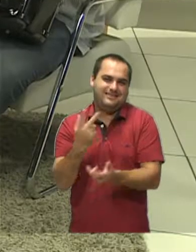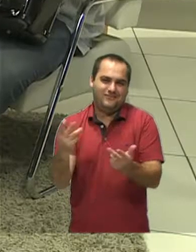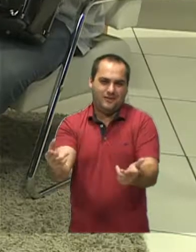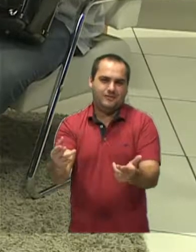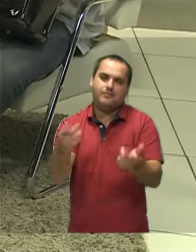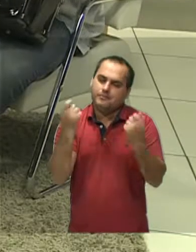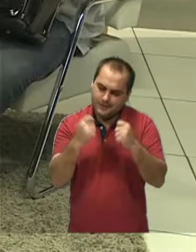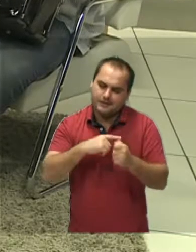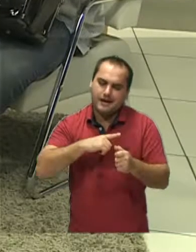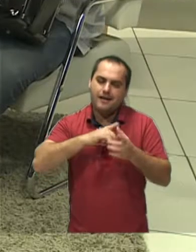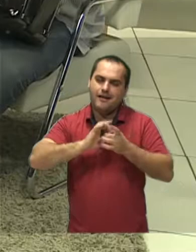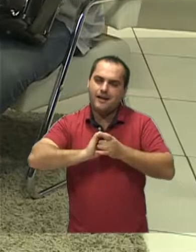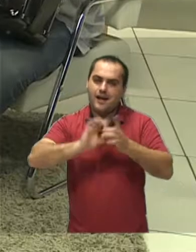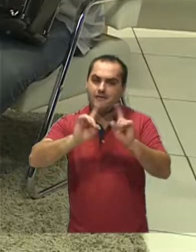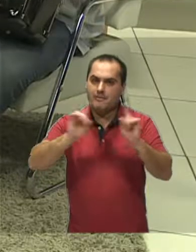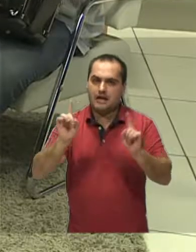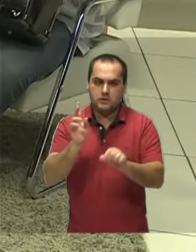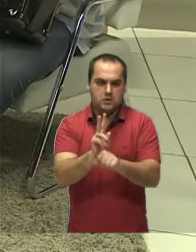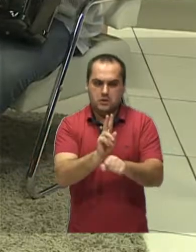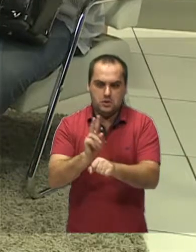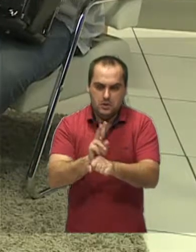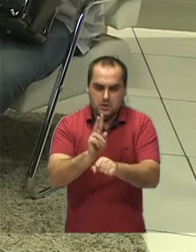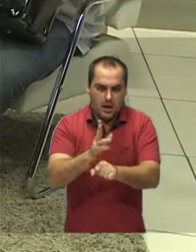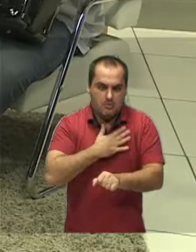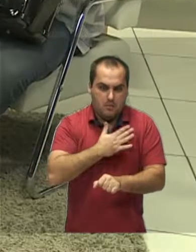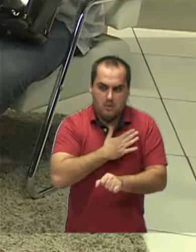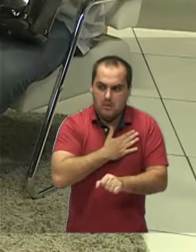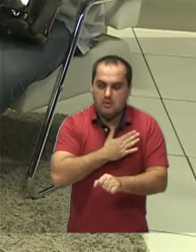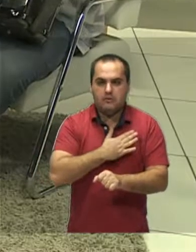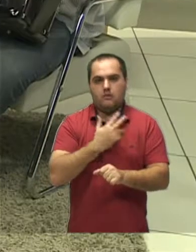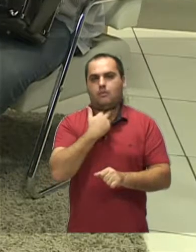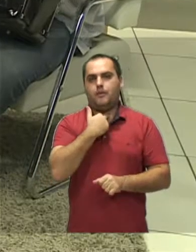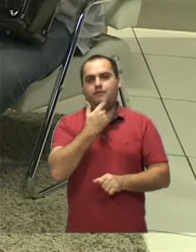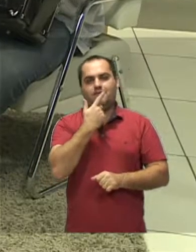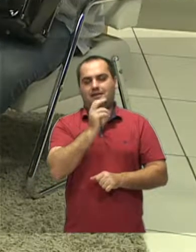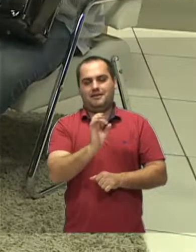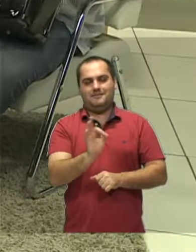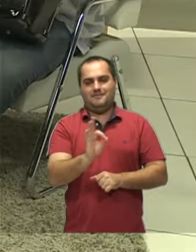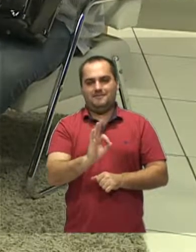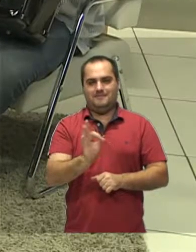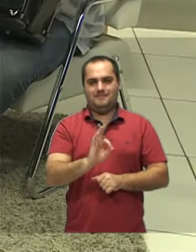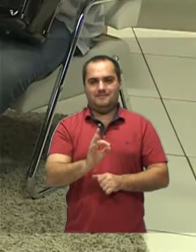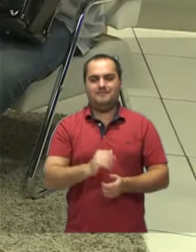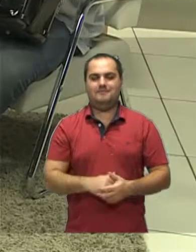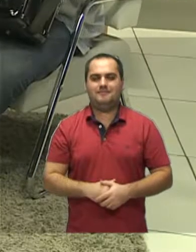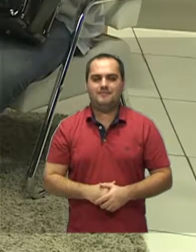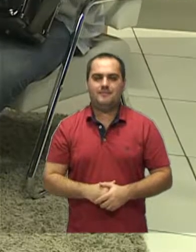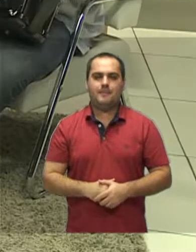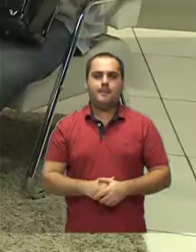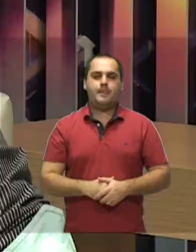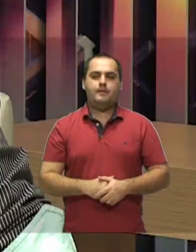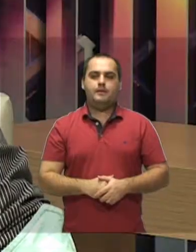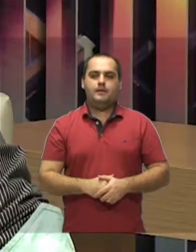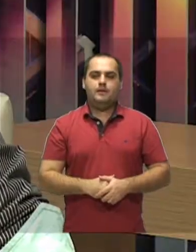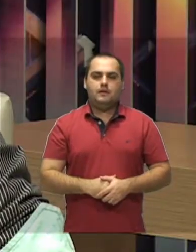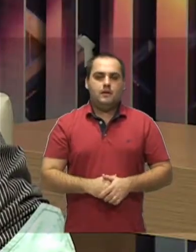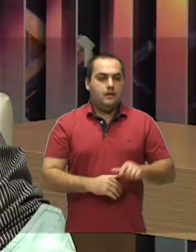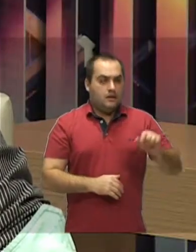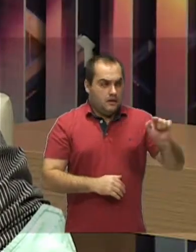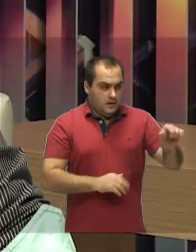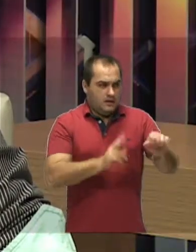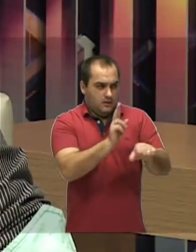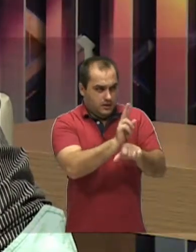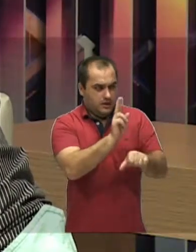certa liberdade, assim, mas não pode abraçar de uma maneira que deixe sem ação, assim, né? E esse cuidado de